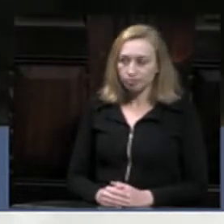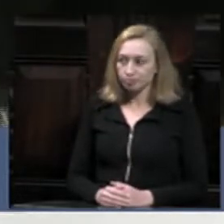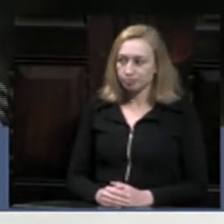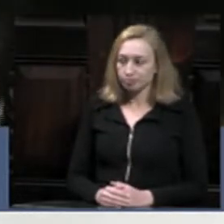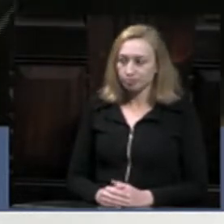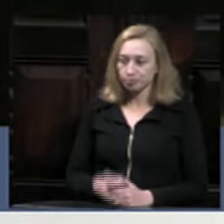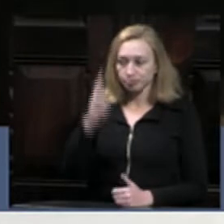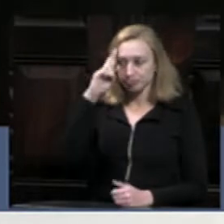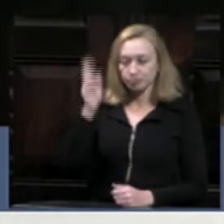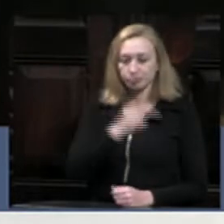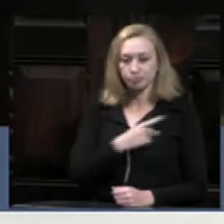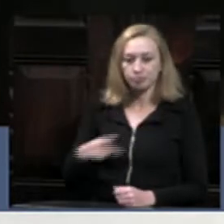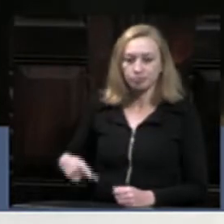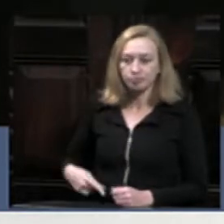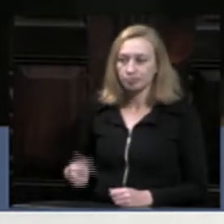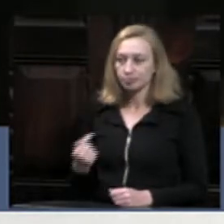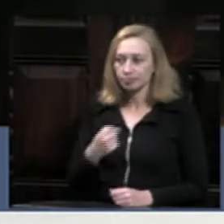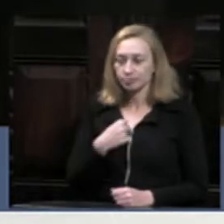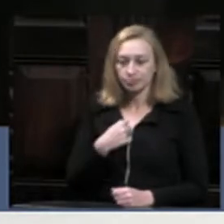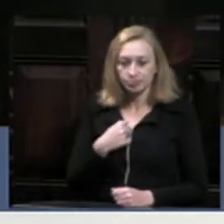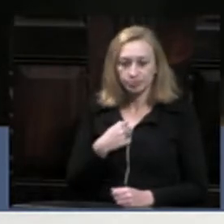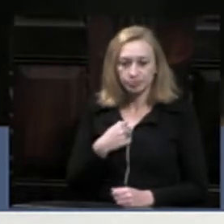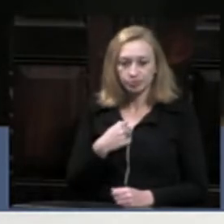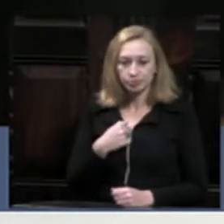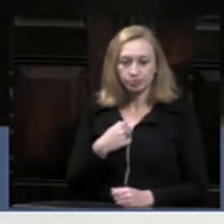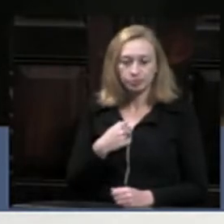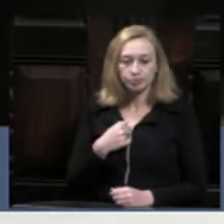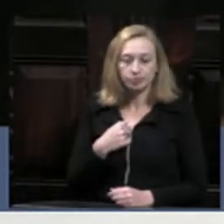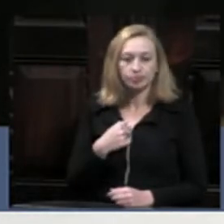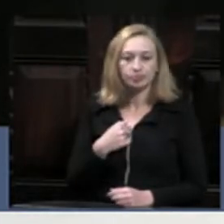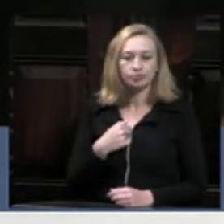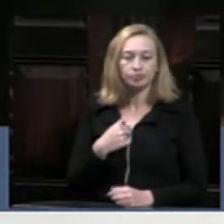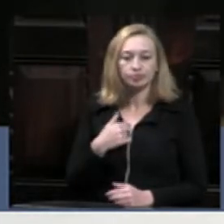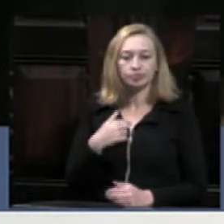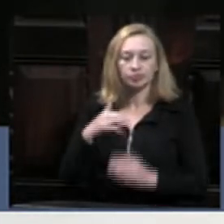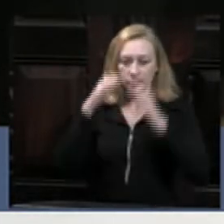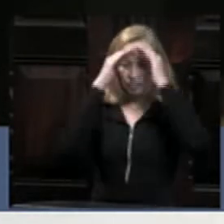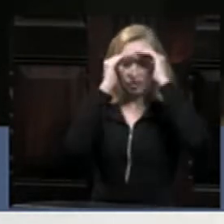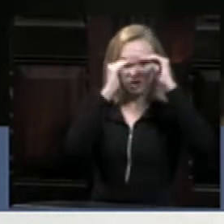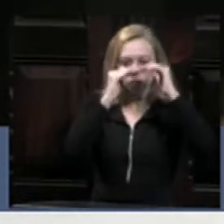Senhor presidente, eu, todo respeito a Vossa Excelência, a deputada Zeidan,